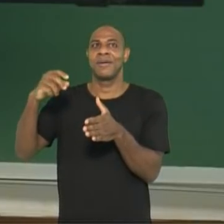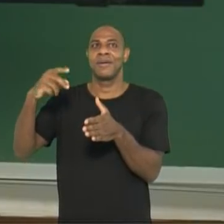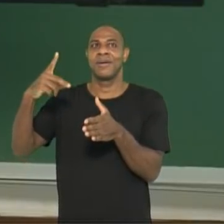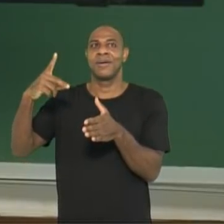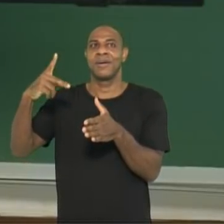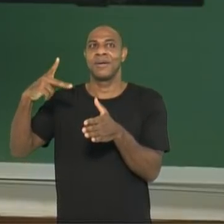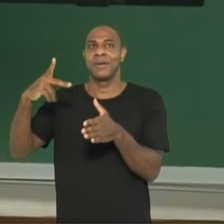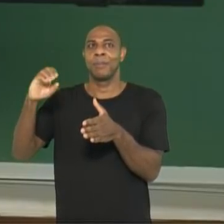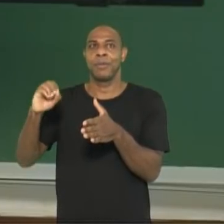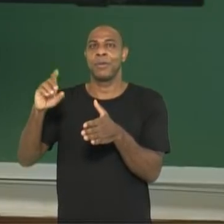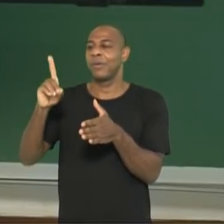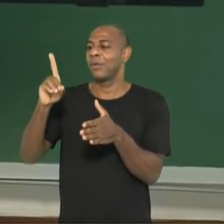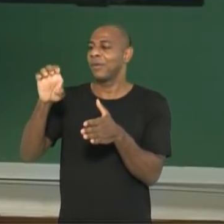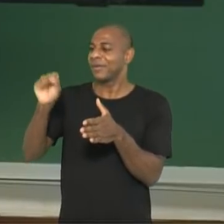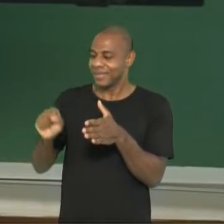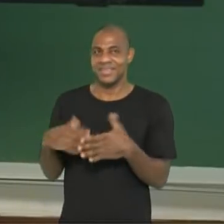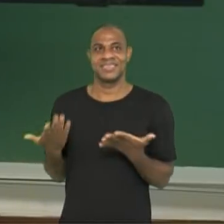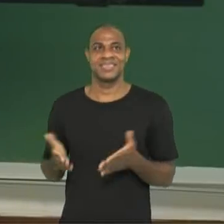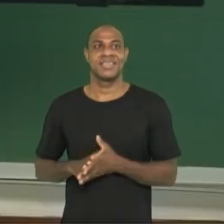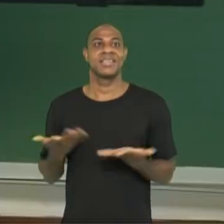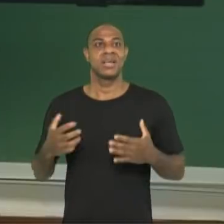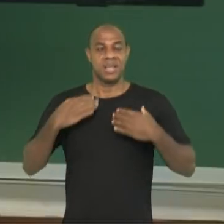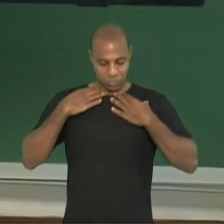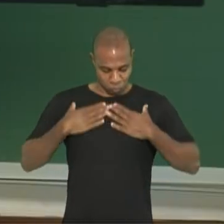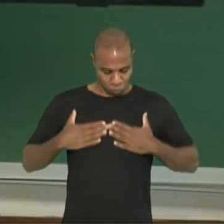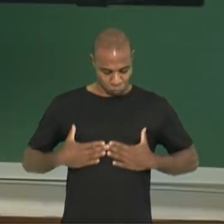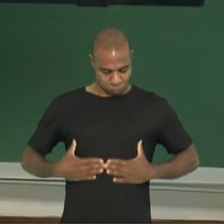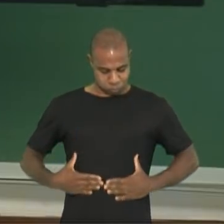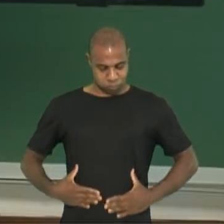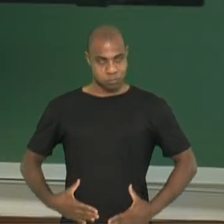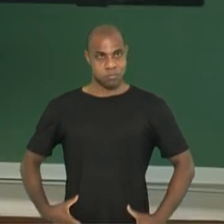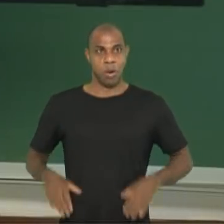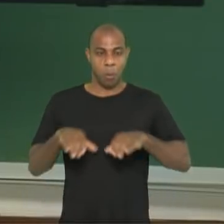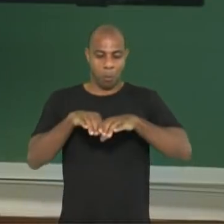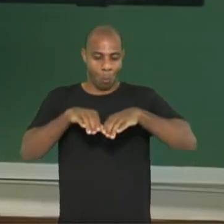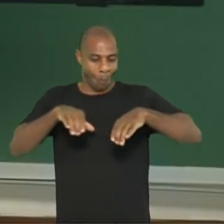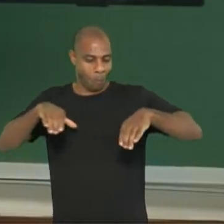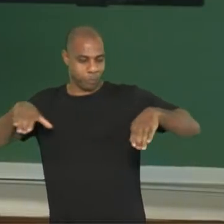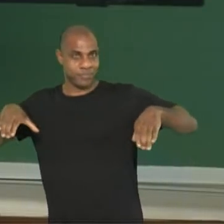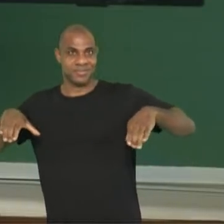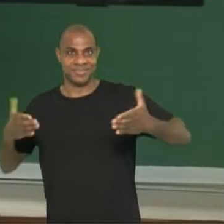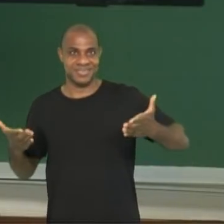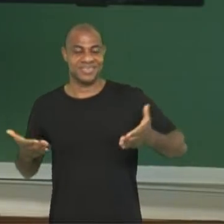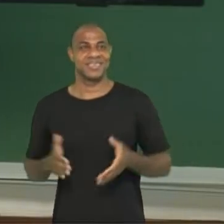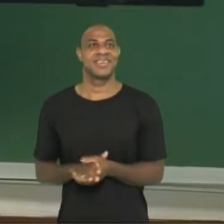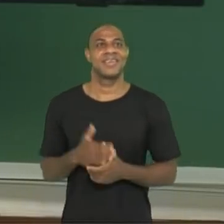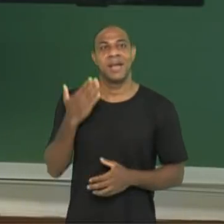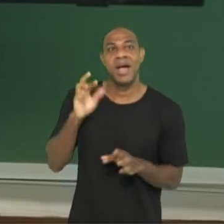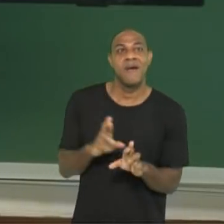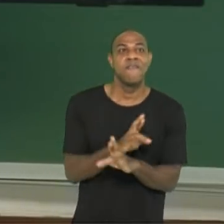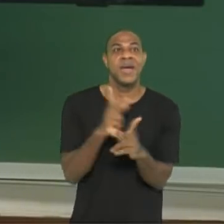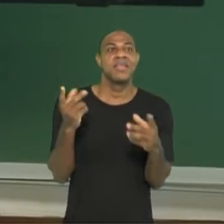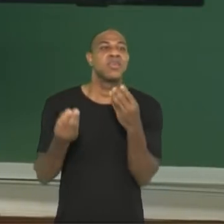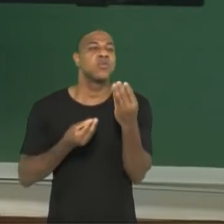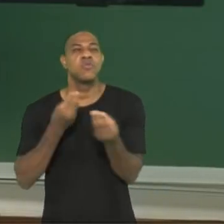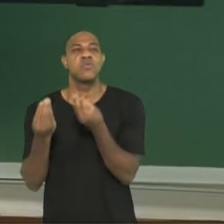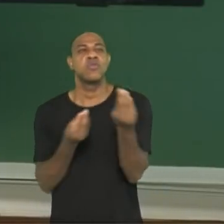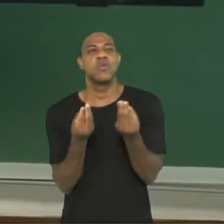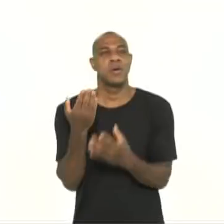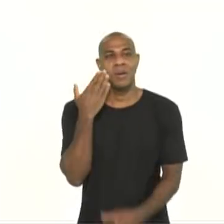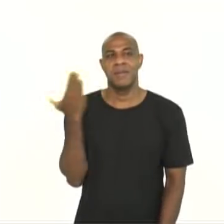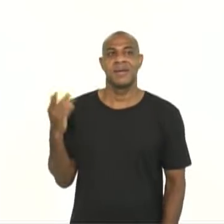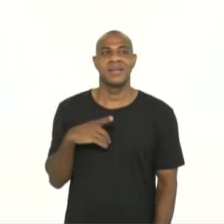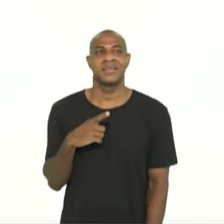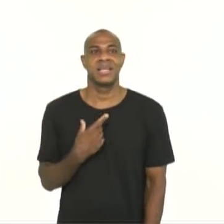e tronco, então é diferente daquela classificação que a gente falou lá no comecinho. A diferença deles é que eles têm